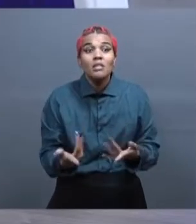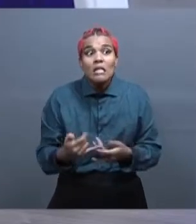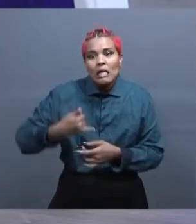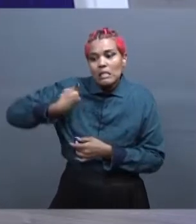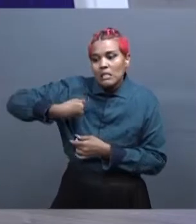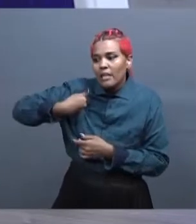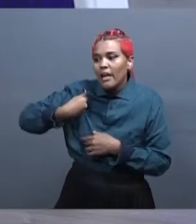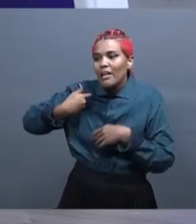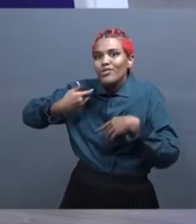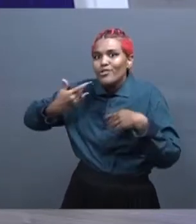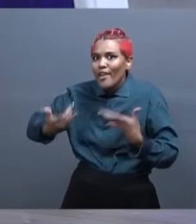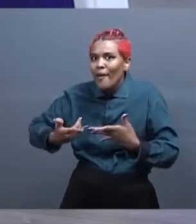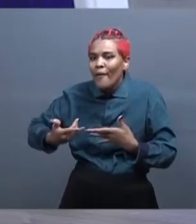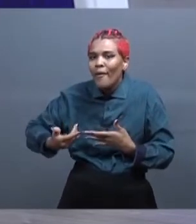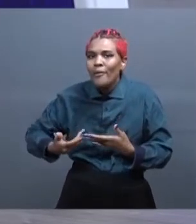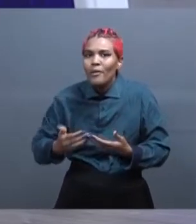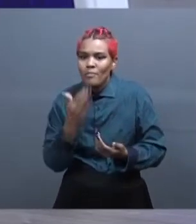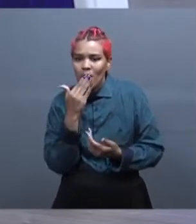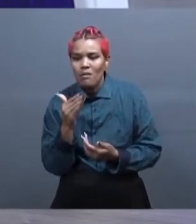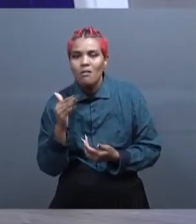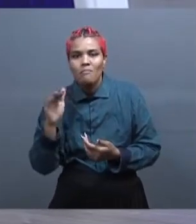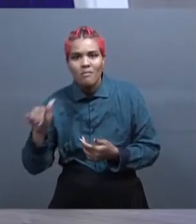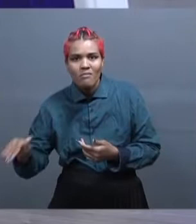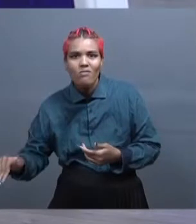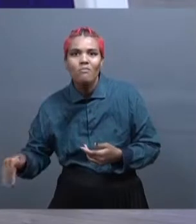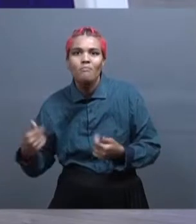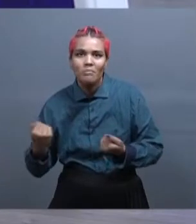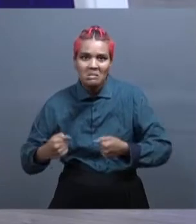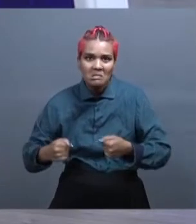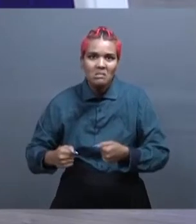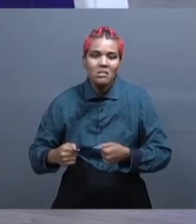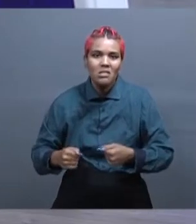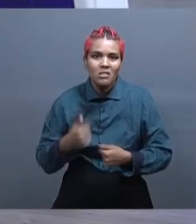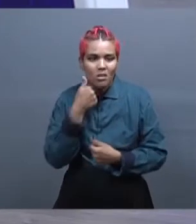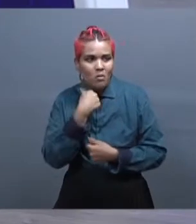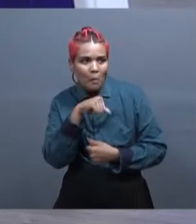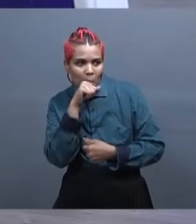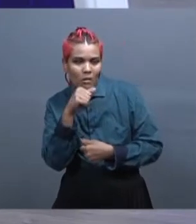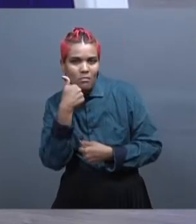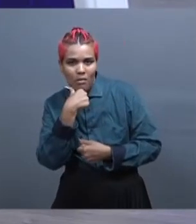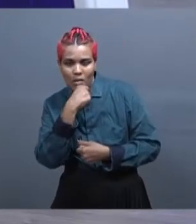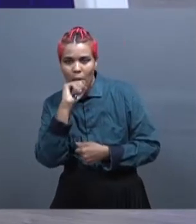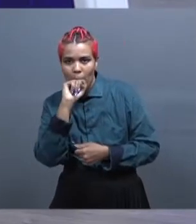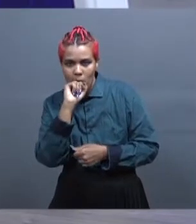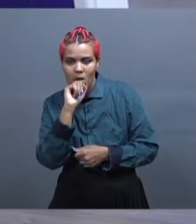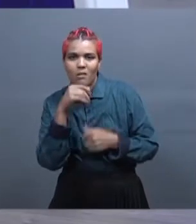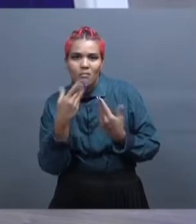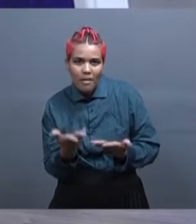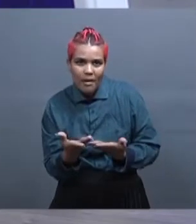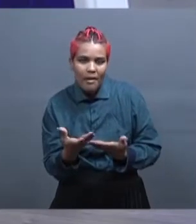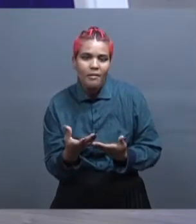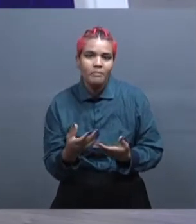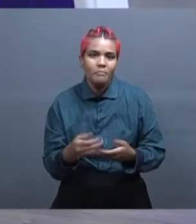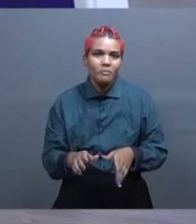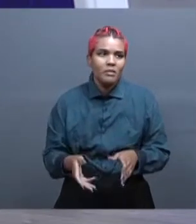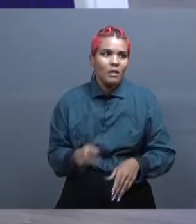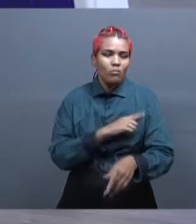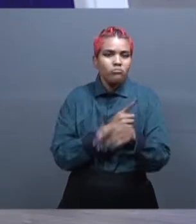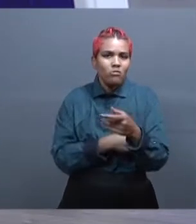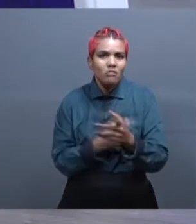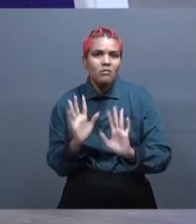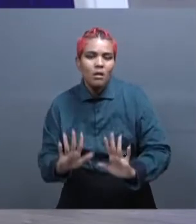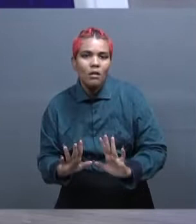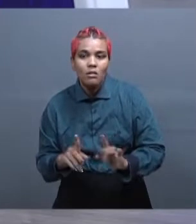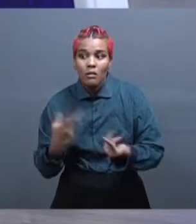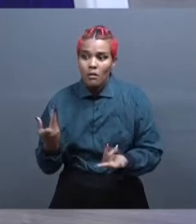menores de idade precisam de autorização dos pais não é isso sim mas nesse caso ainda mais a essa questão do comportamento